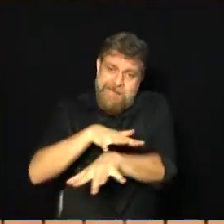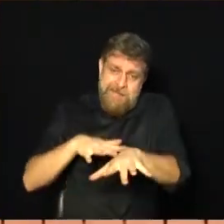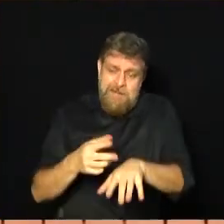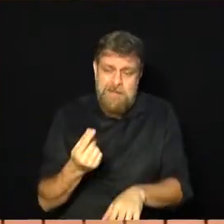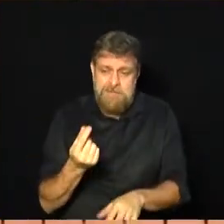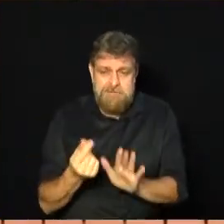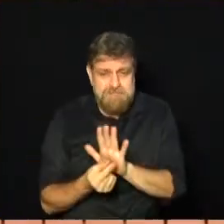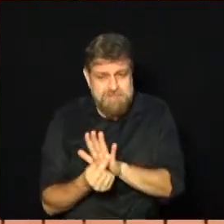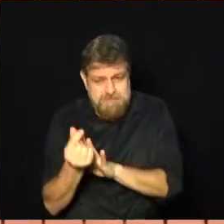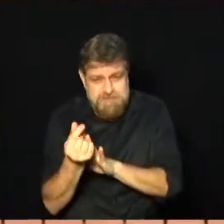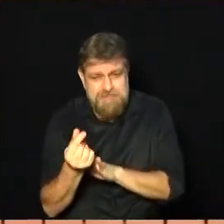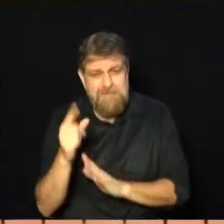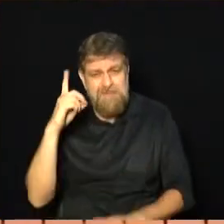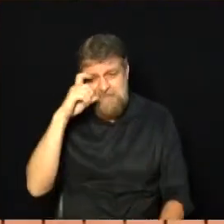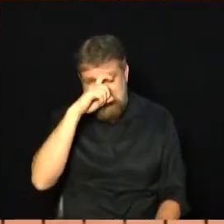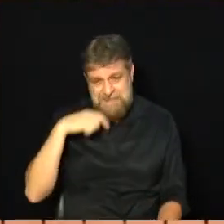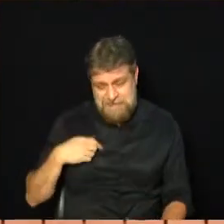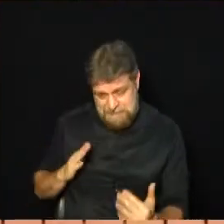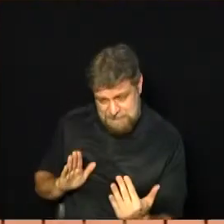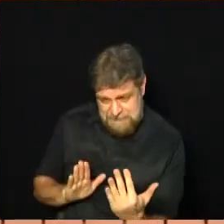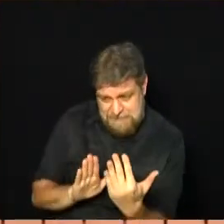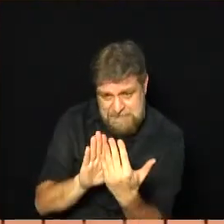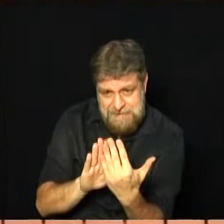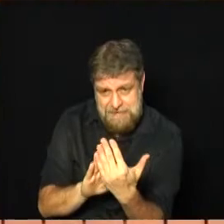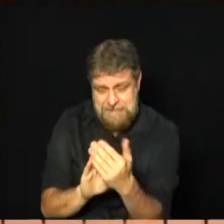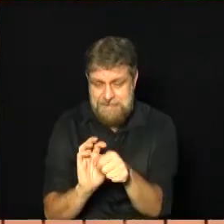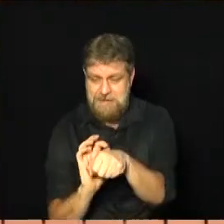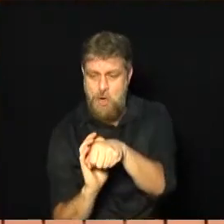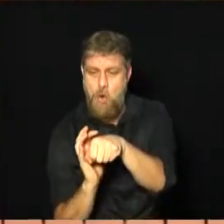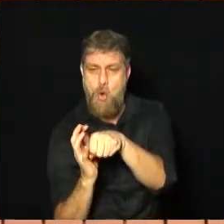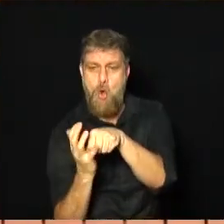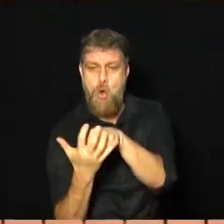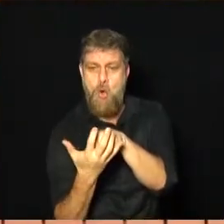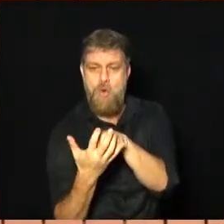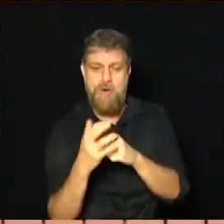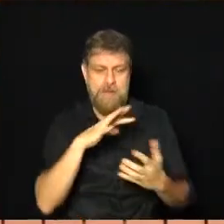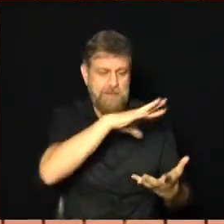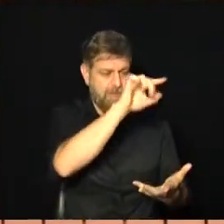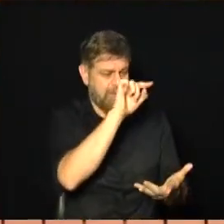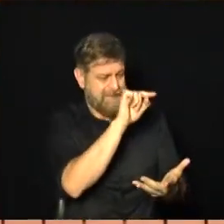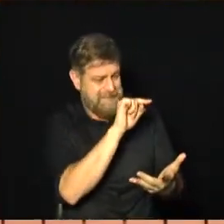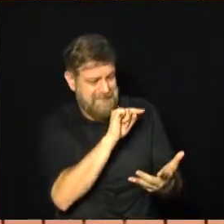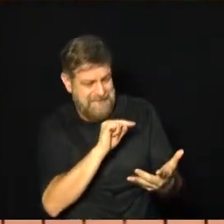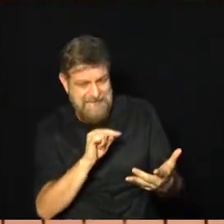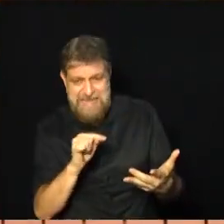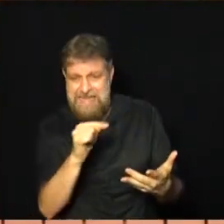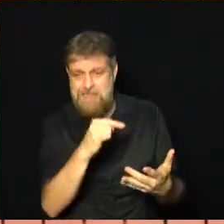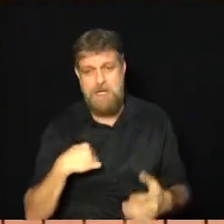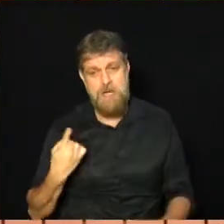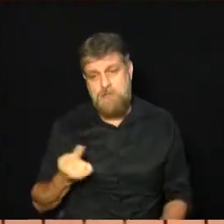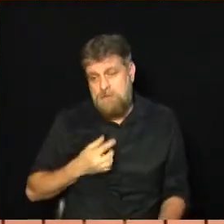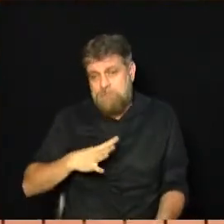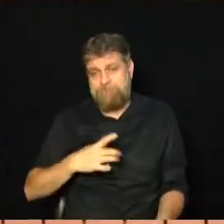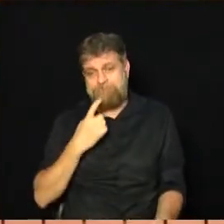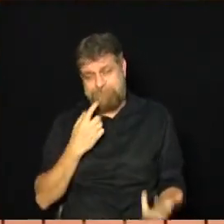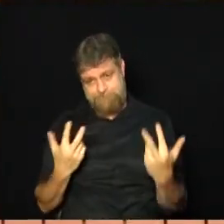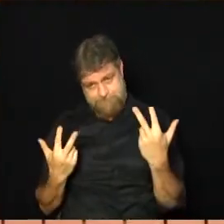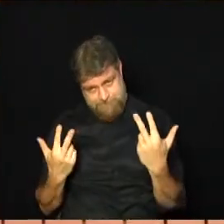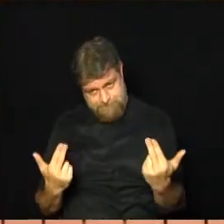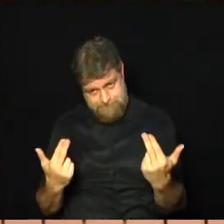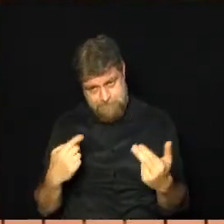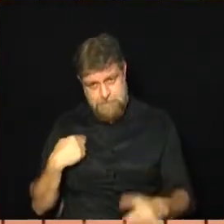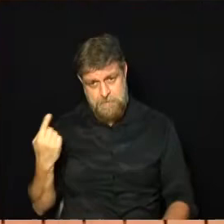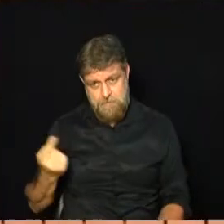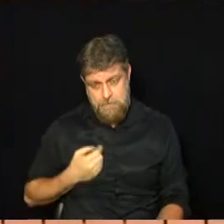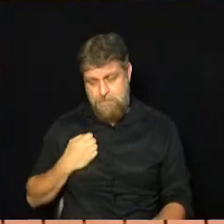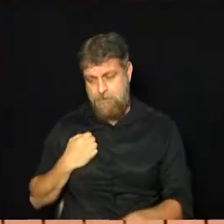foi tão difícil de ser enfrentado dessa pandemia que afetou o mundo todo, né? E nós não ficamos ausentes disso. A nossa obra